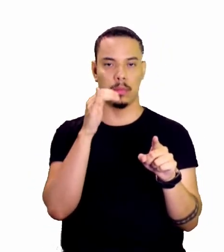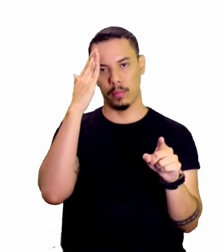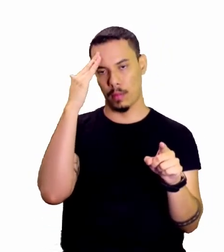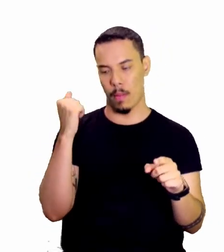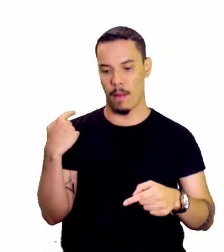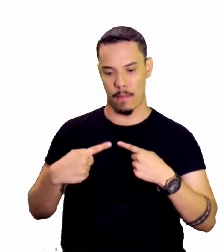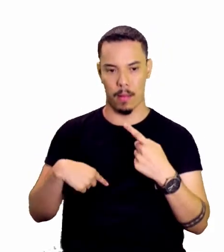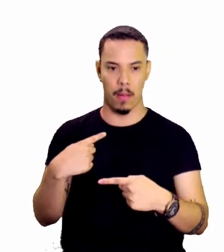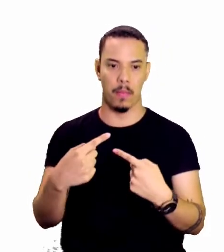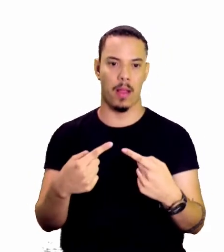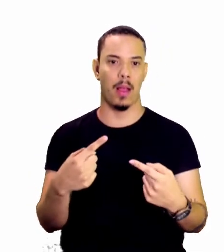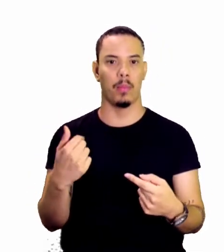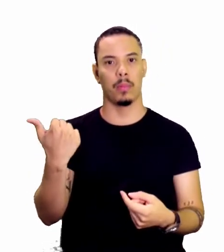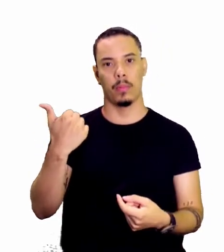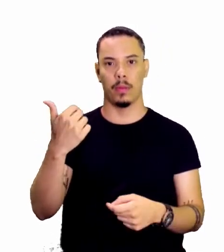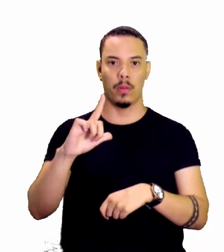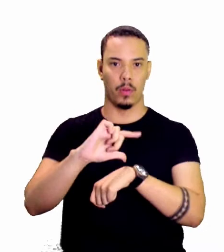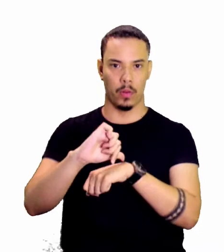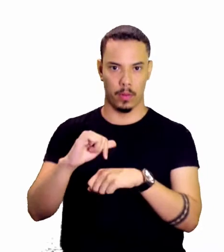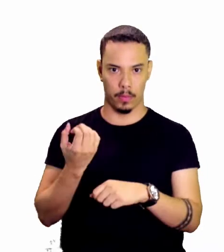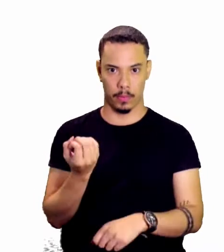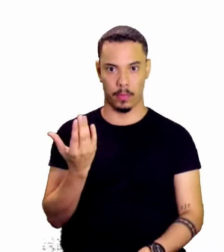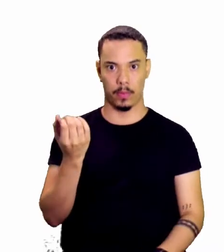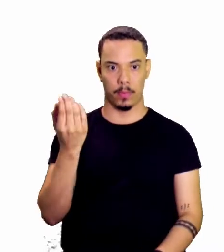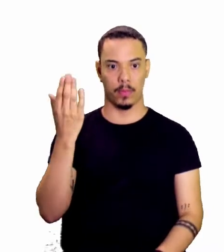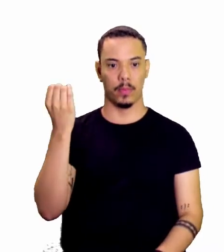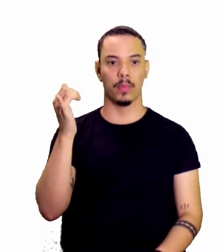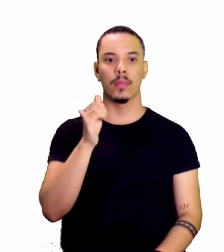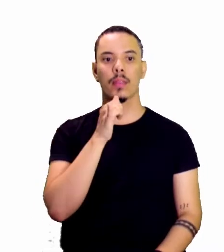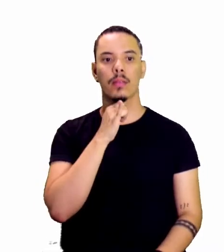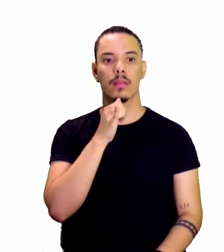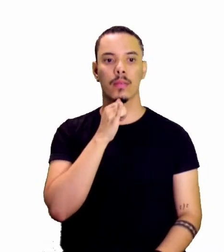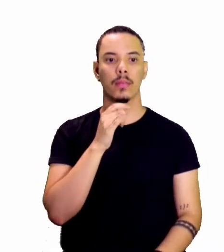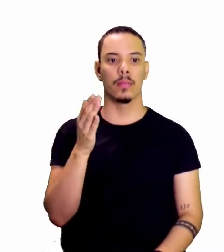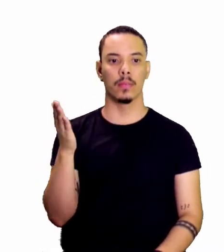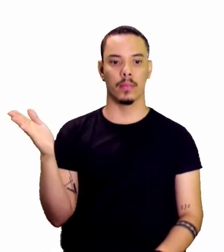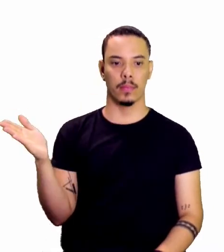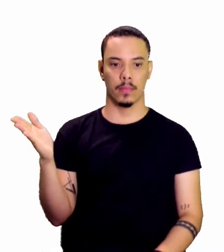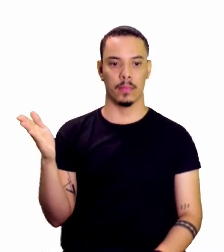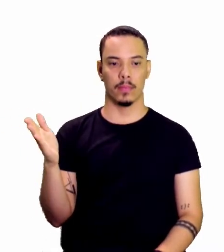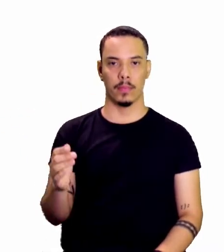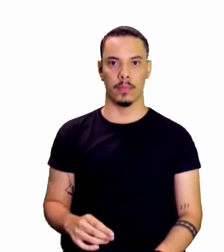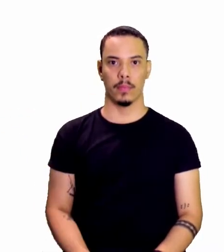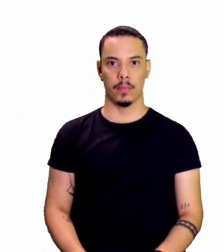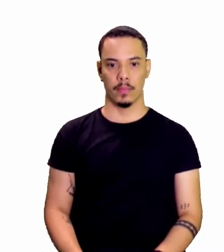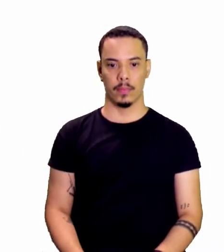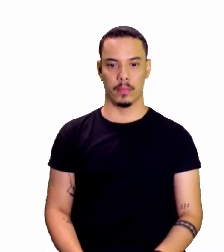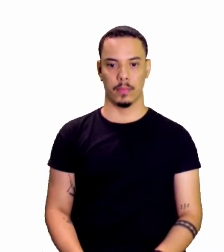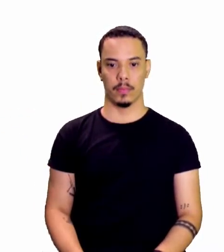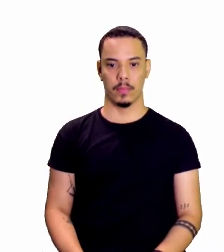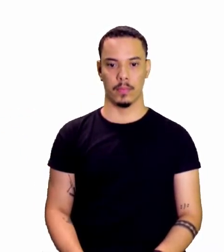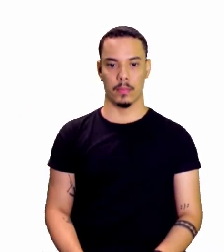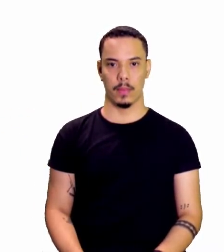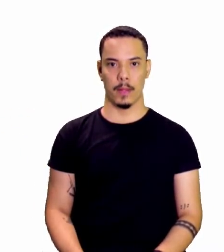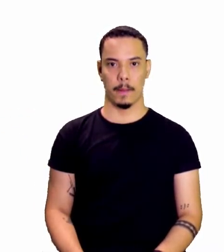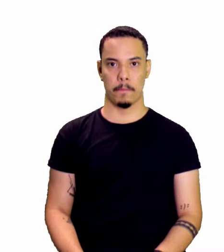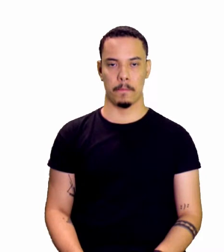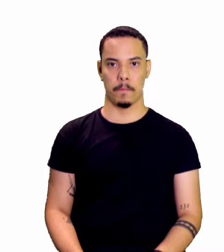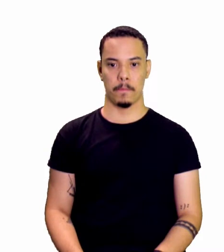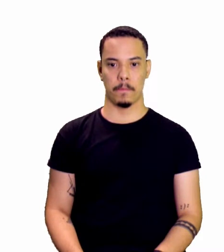percorrida na primeira hora de viagem que nesse caso aqui olha só tá ali ó a seta indicando aqui apareceu